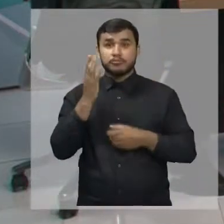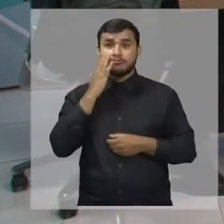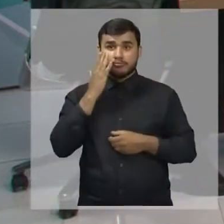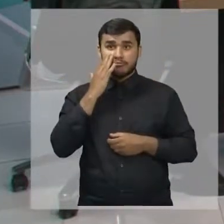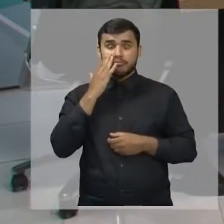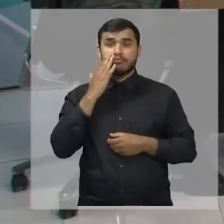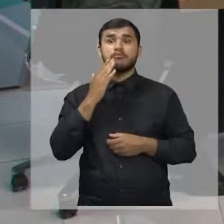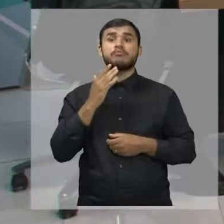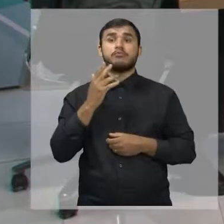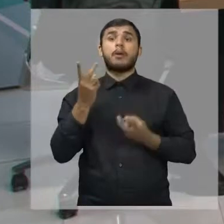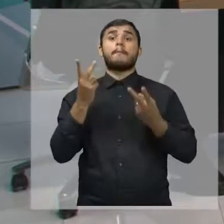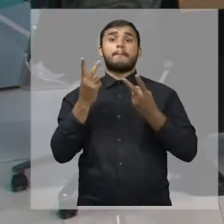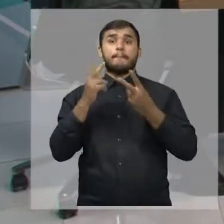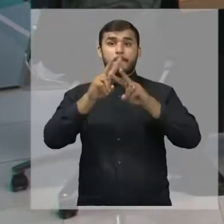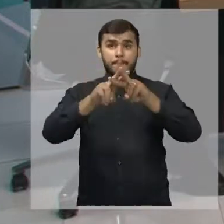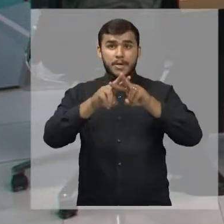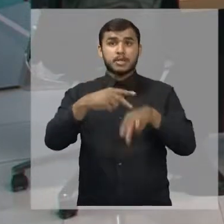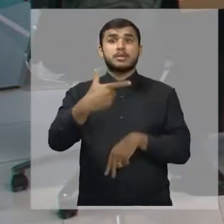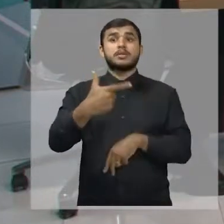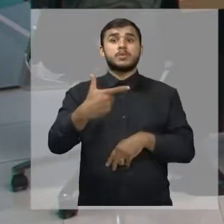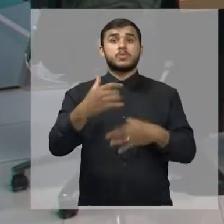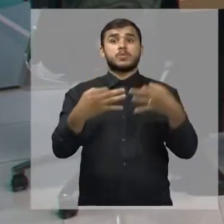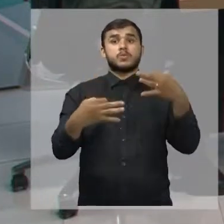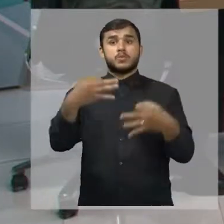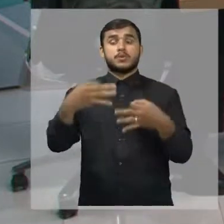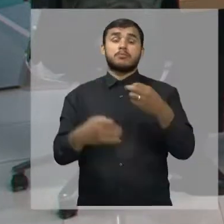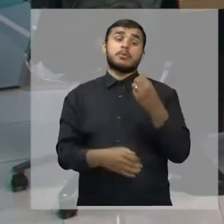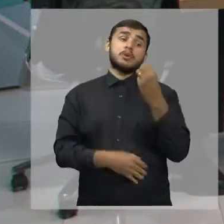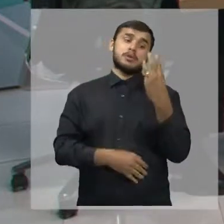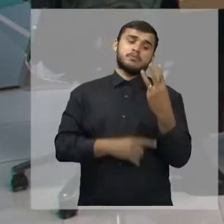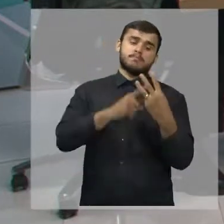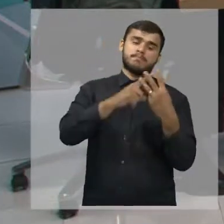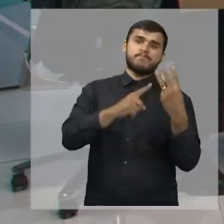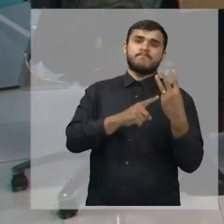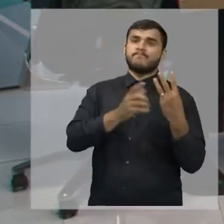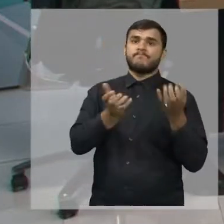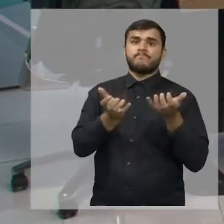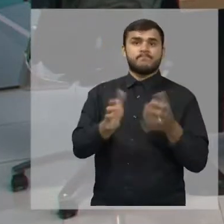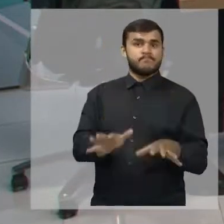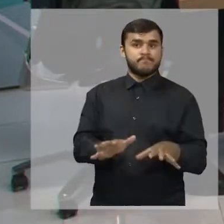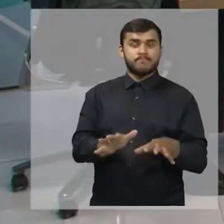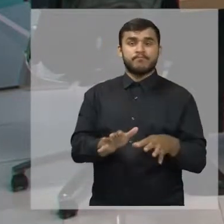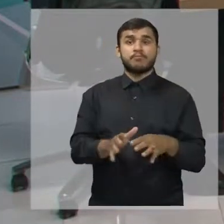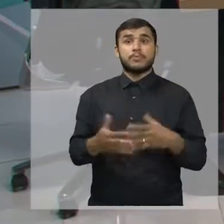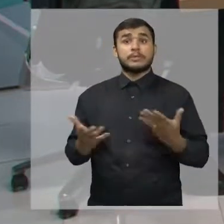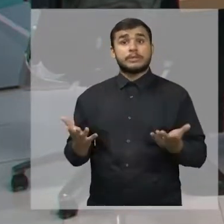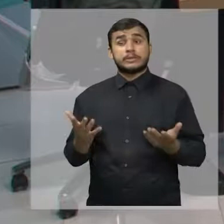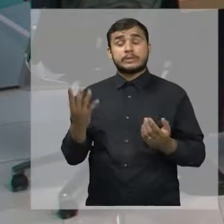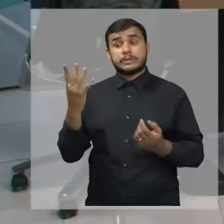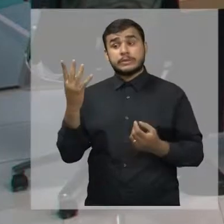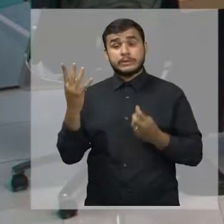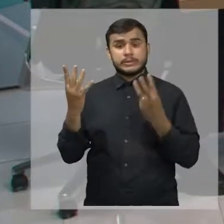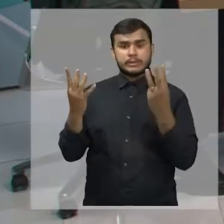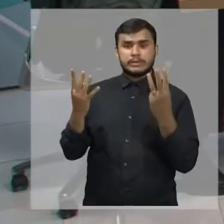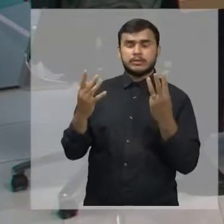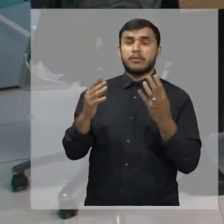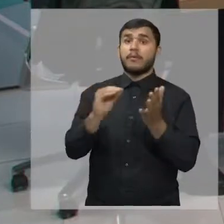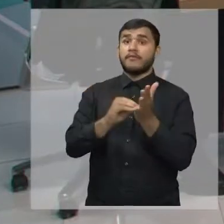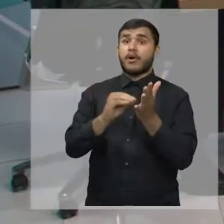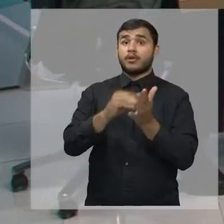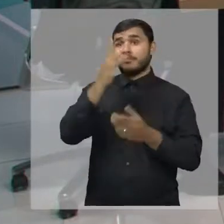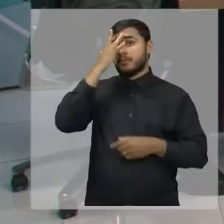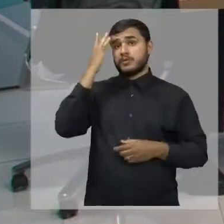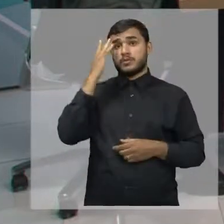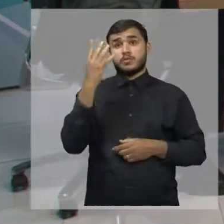a prisão já a partir de segunda instância e 3 contra, mas com 4 votos que ainda faltam, teoricamente, a